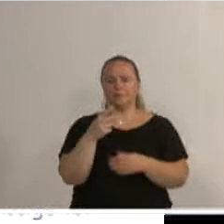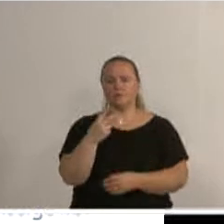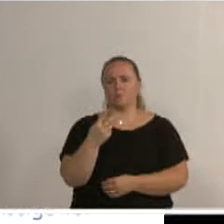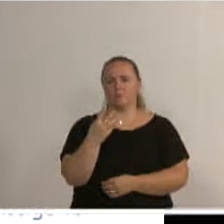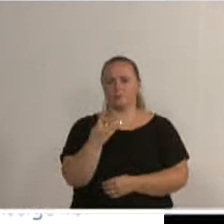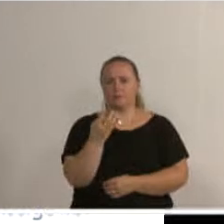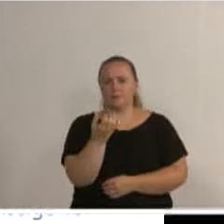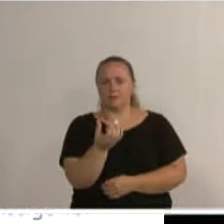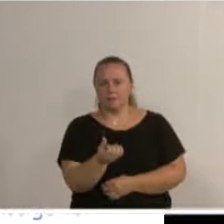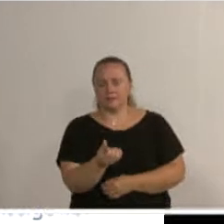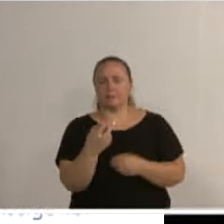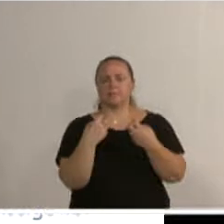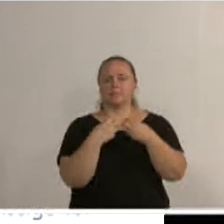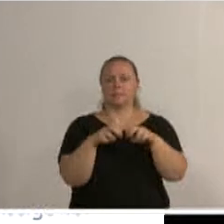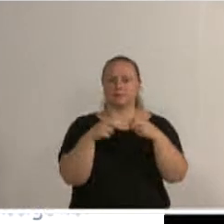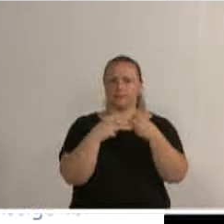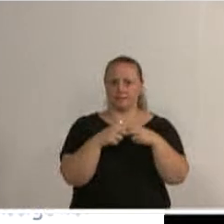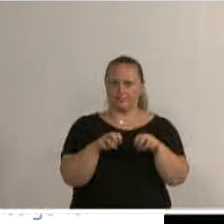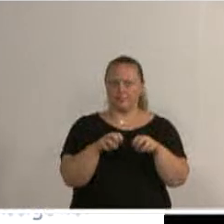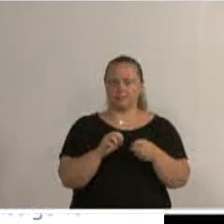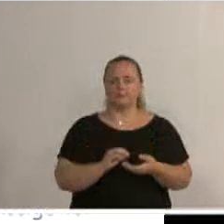questão de concessão do transporte.